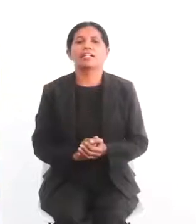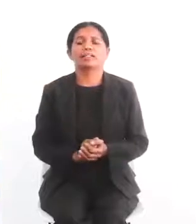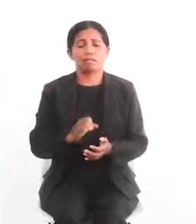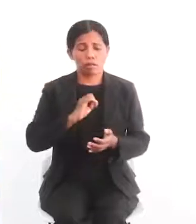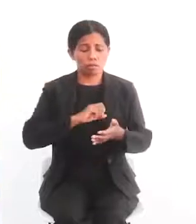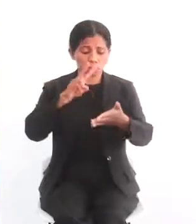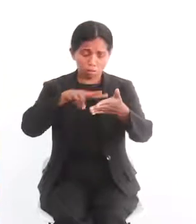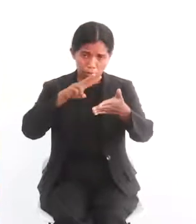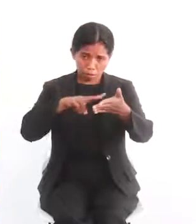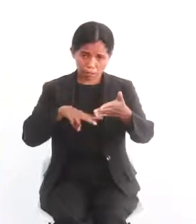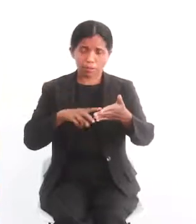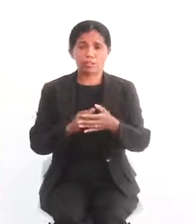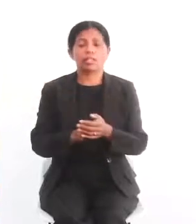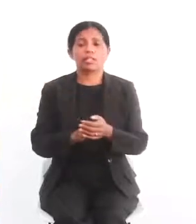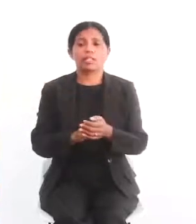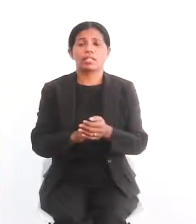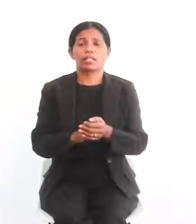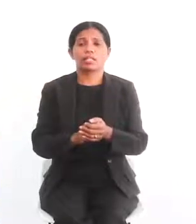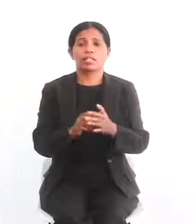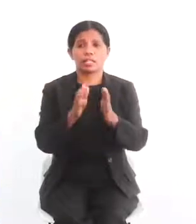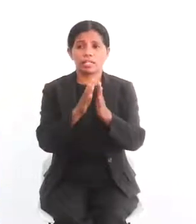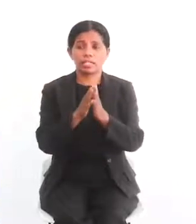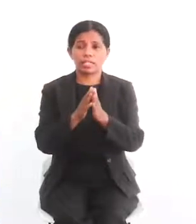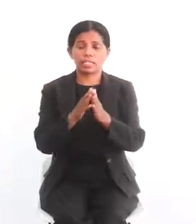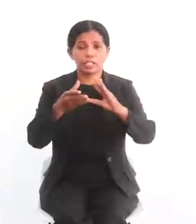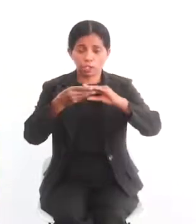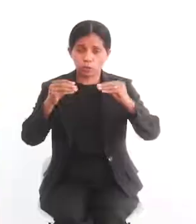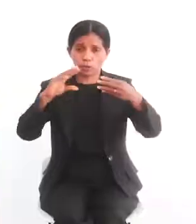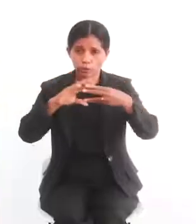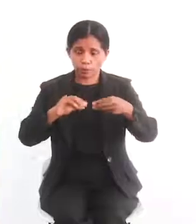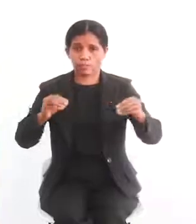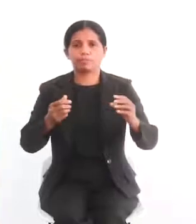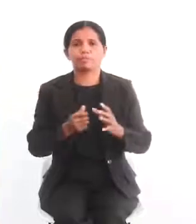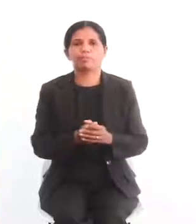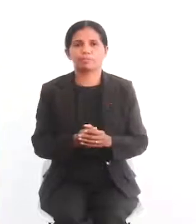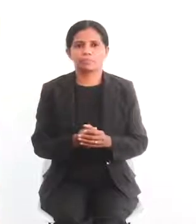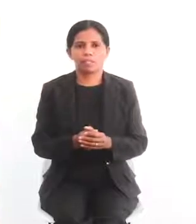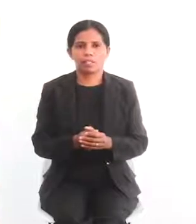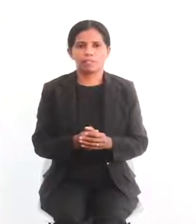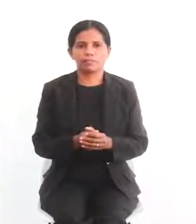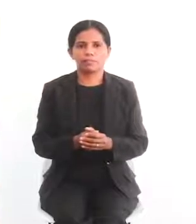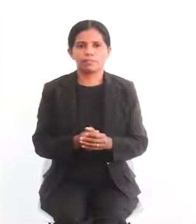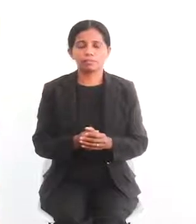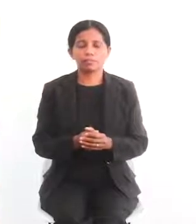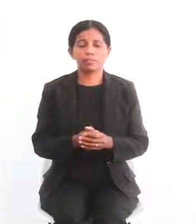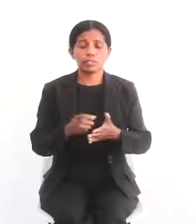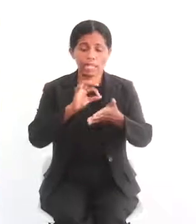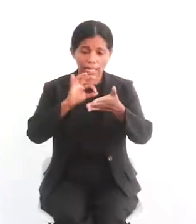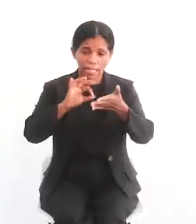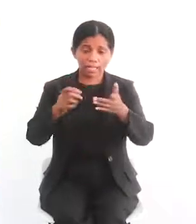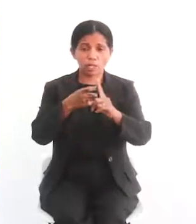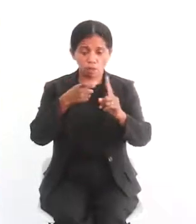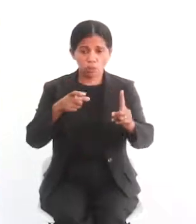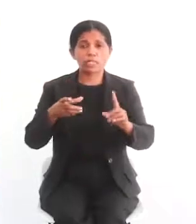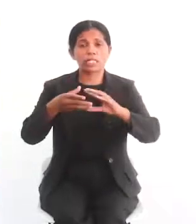vocês e o texto intitulado Confeccionar Óleo de Coco. Os autores desses textos